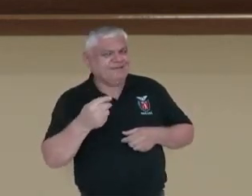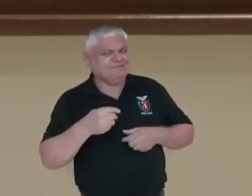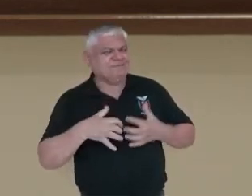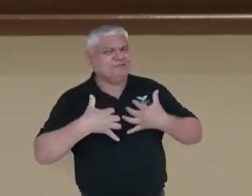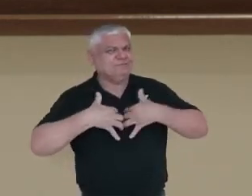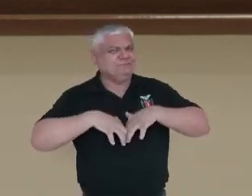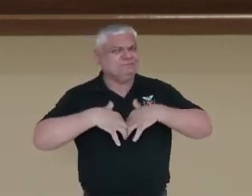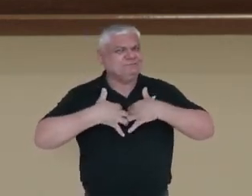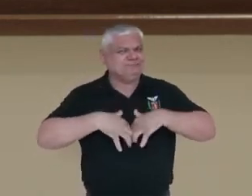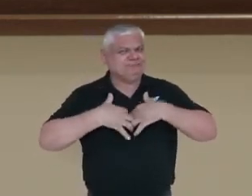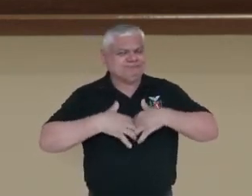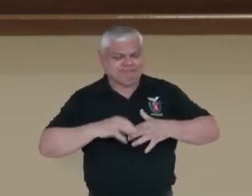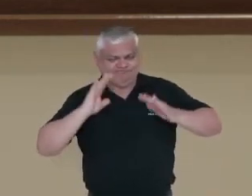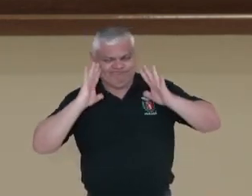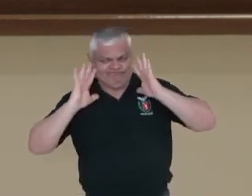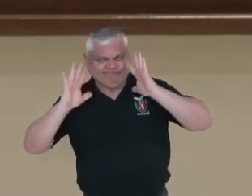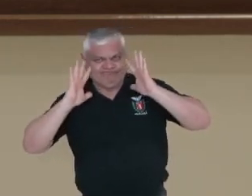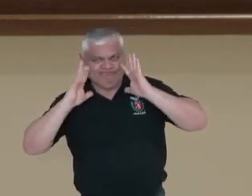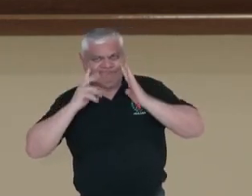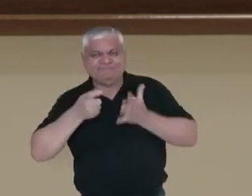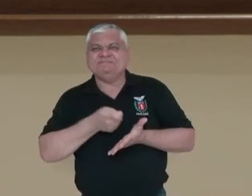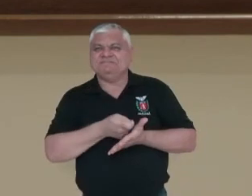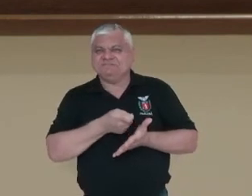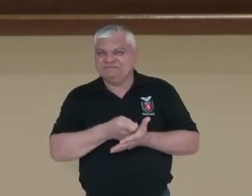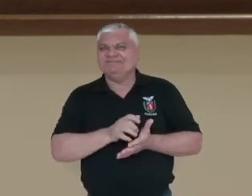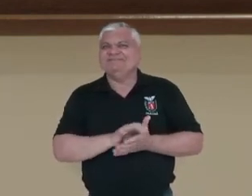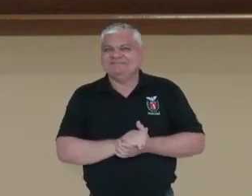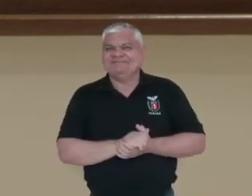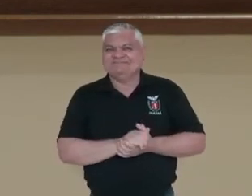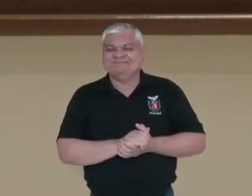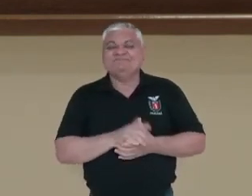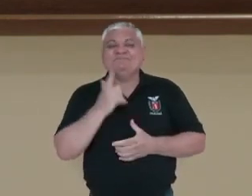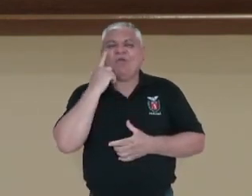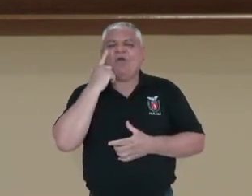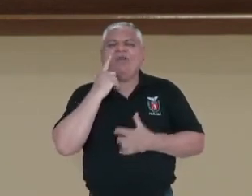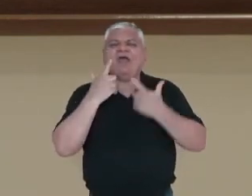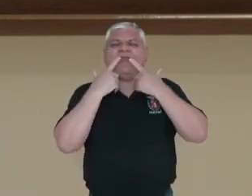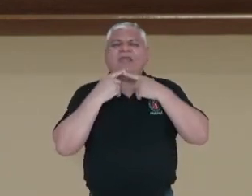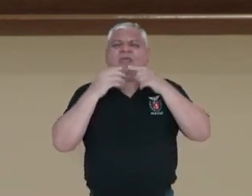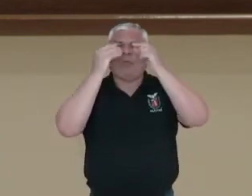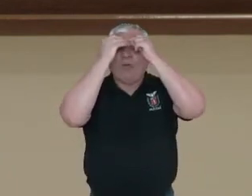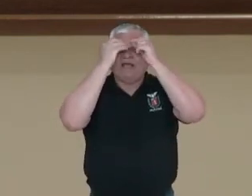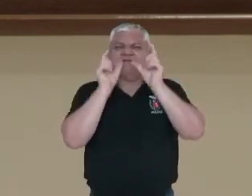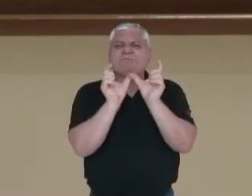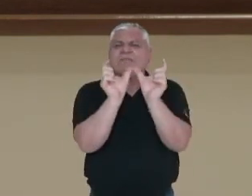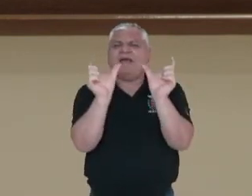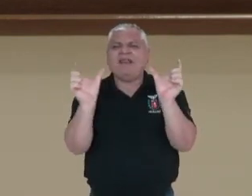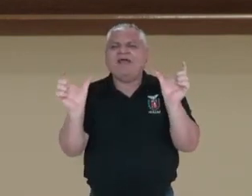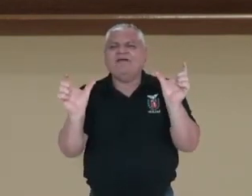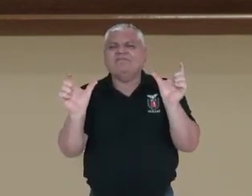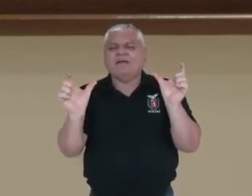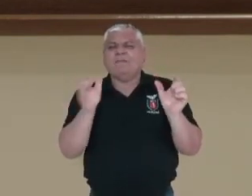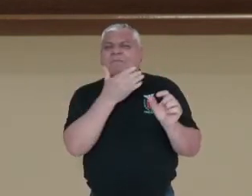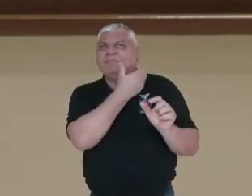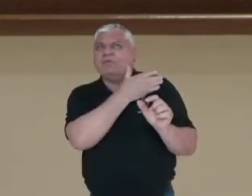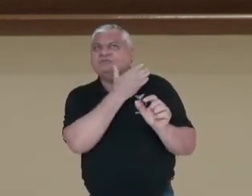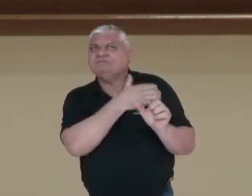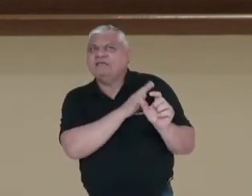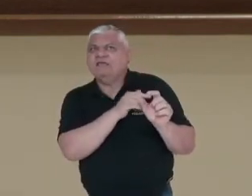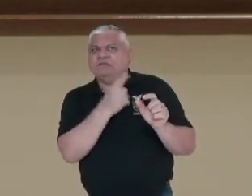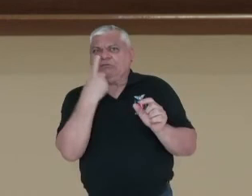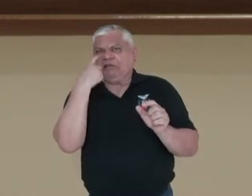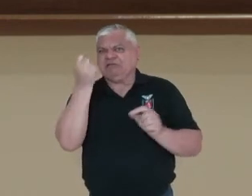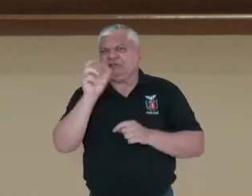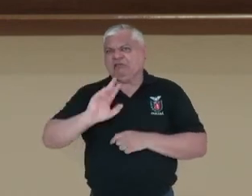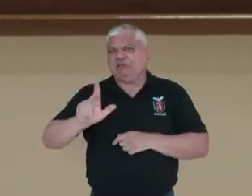de raciocínio, né? Então, olha a linguagem, o que está falando ali, né? Eu tive preconceito, é desinteressante, achei a